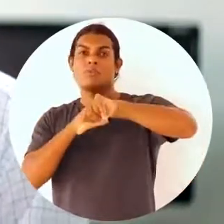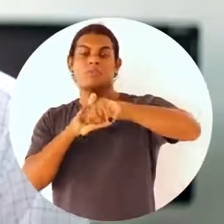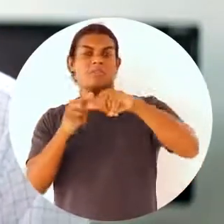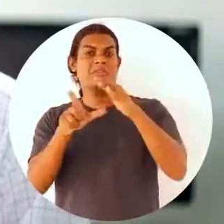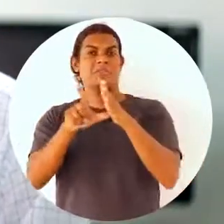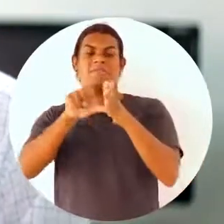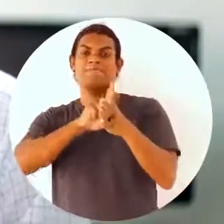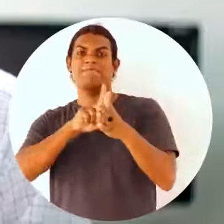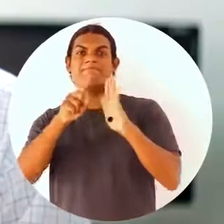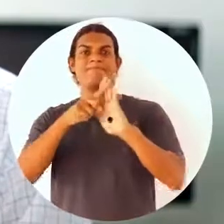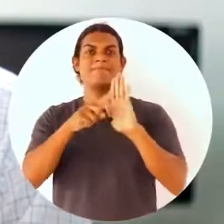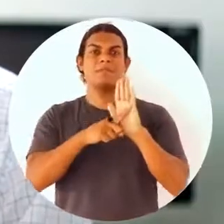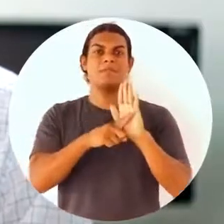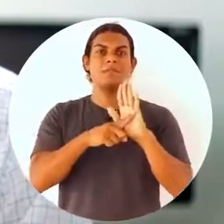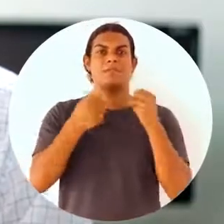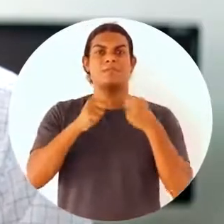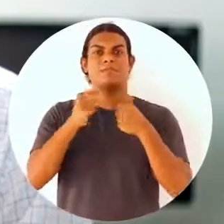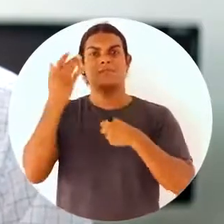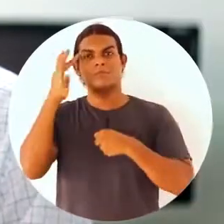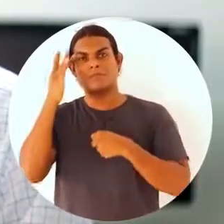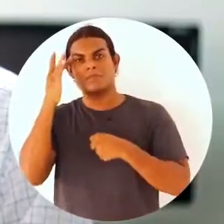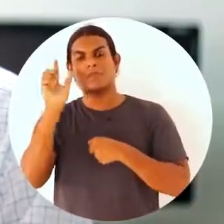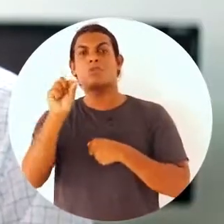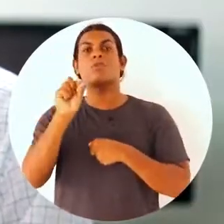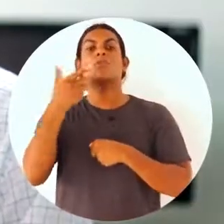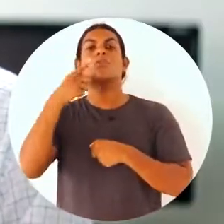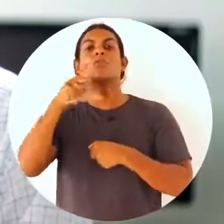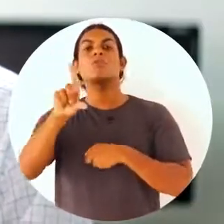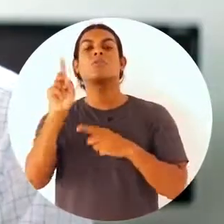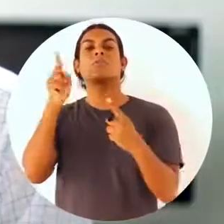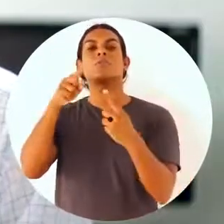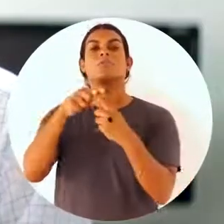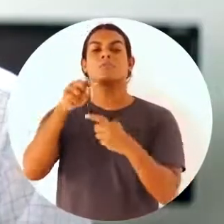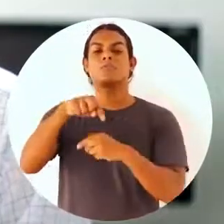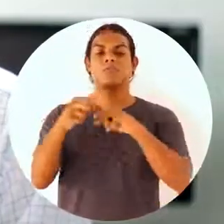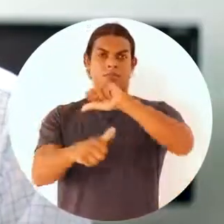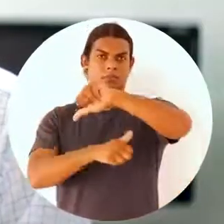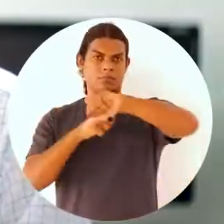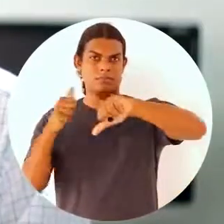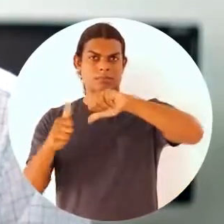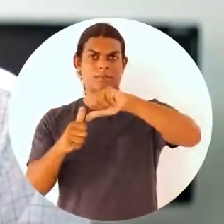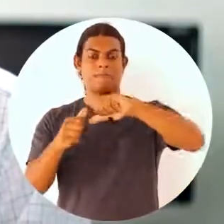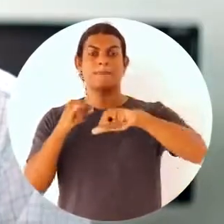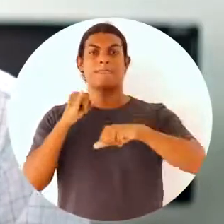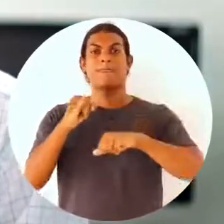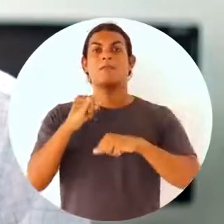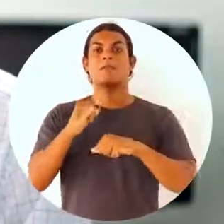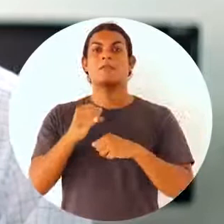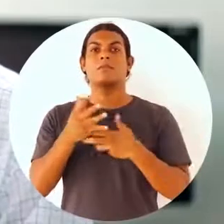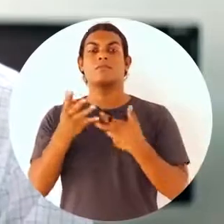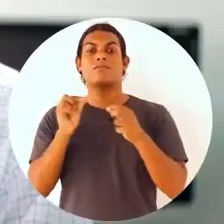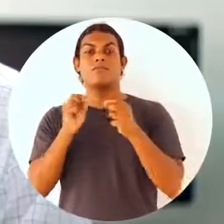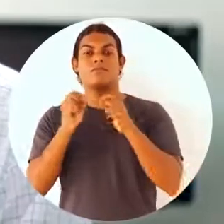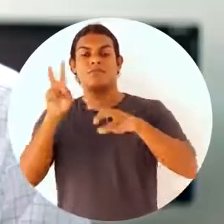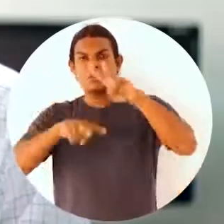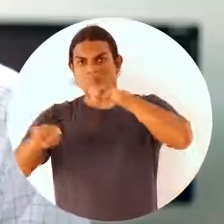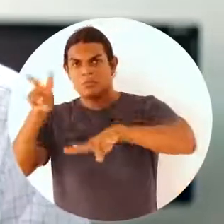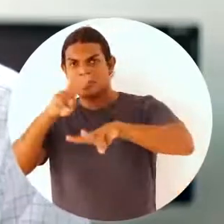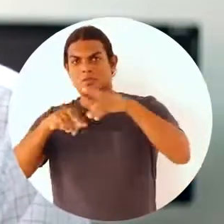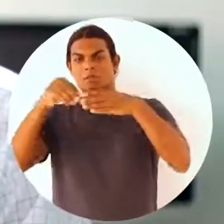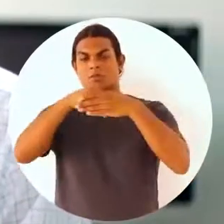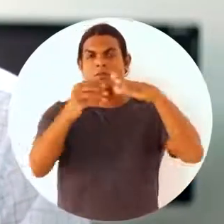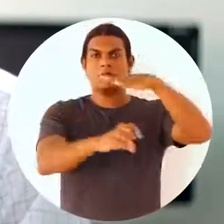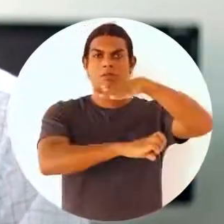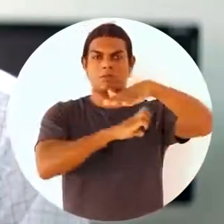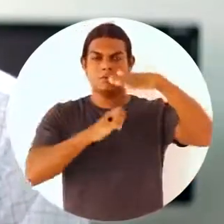mudança. Então é preciso pensar o que é que eu pretendo com essa mudança. Se eu fizer análise, eu fiz análise interna do